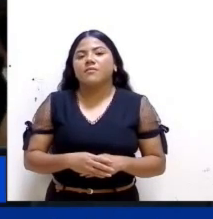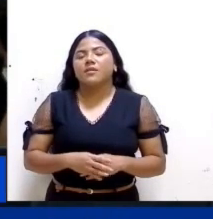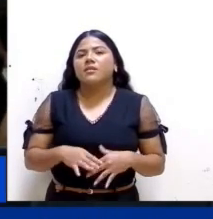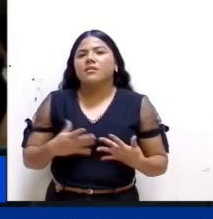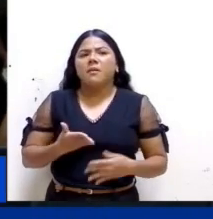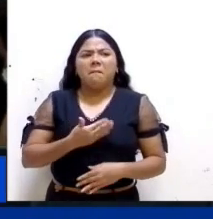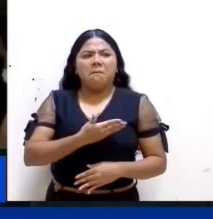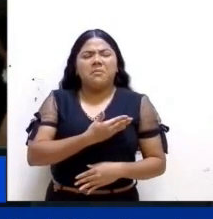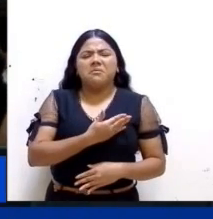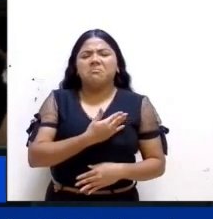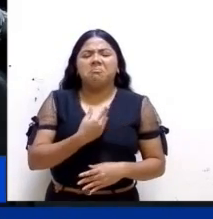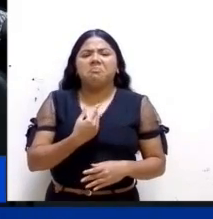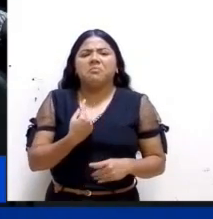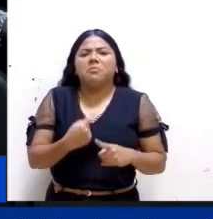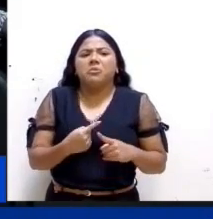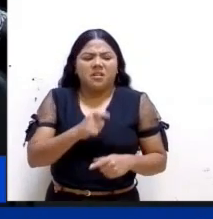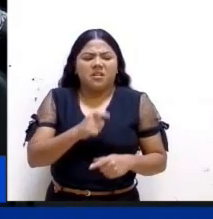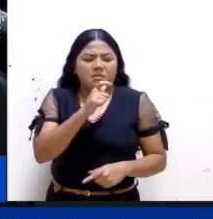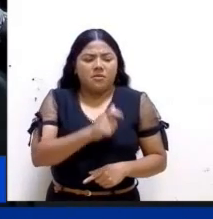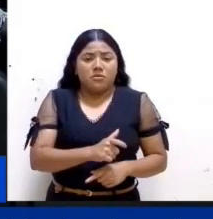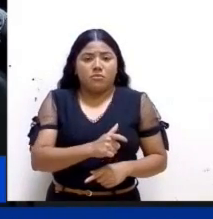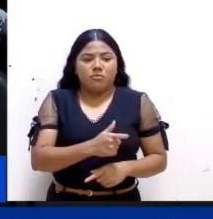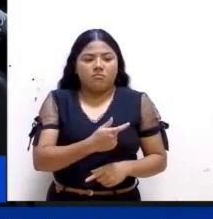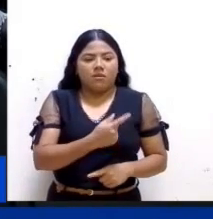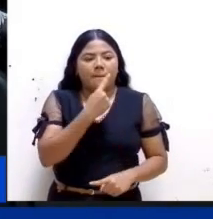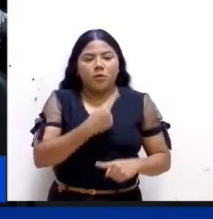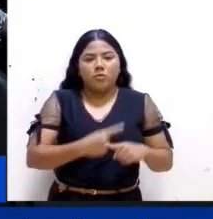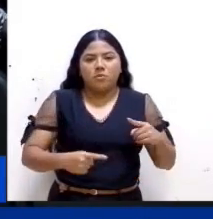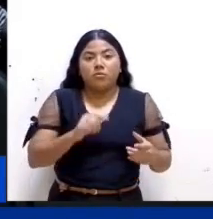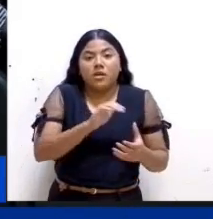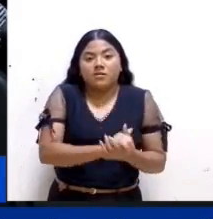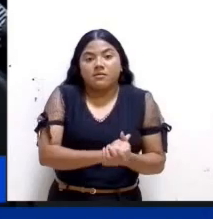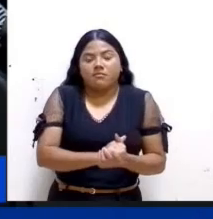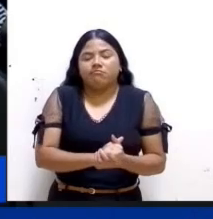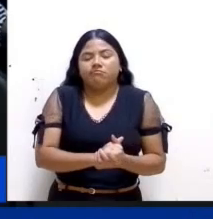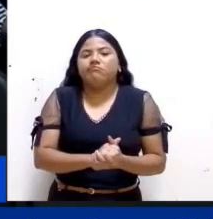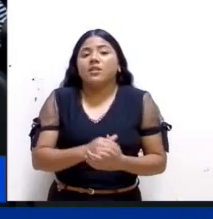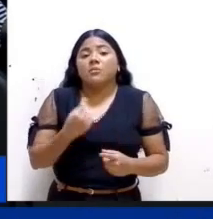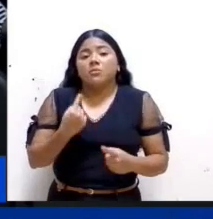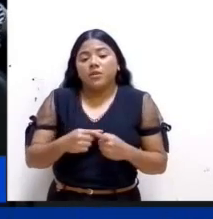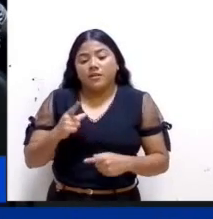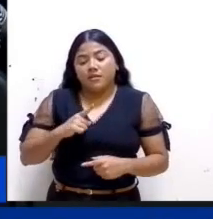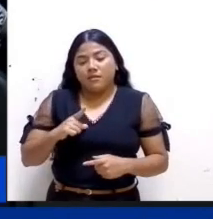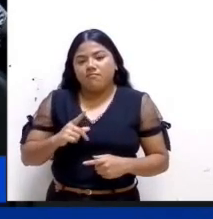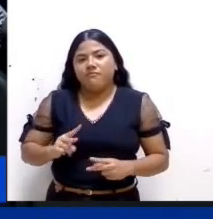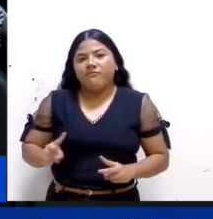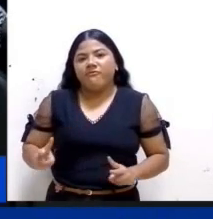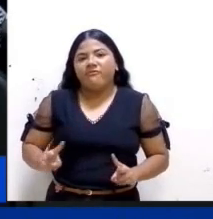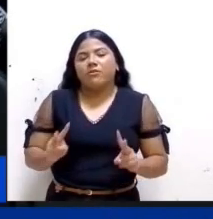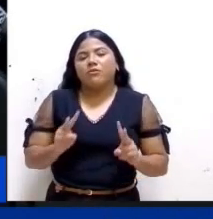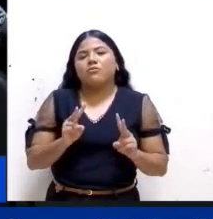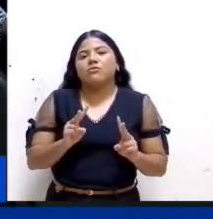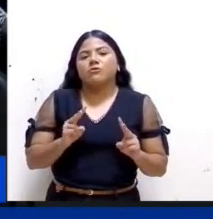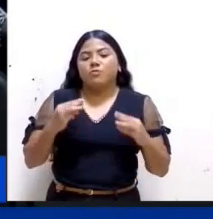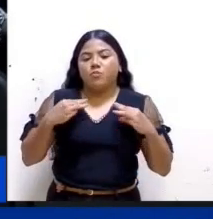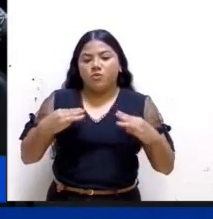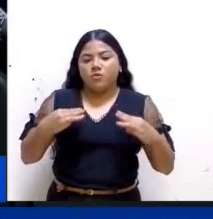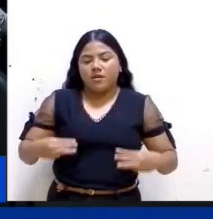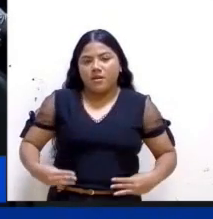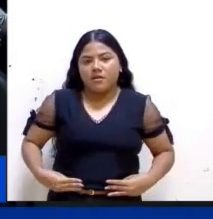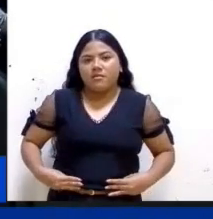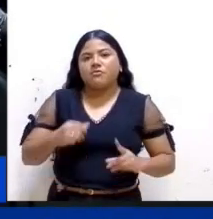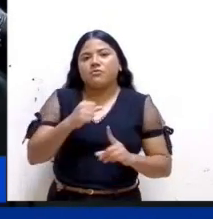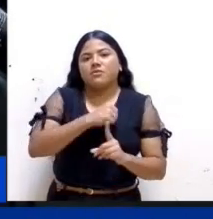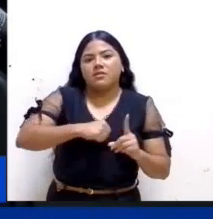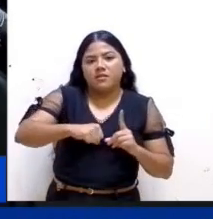quê? Por questões, valores morais, sociais e também por